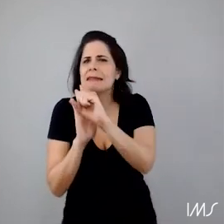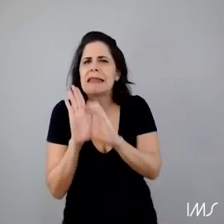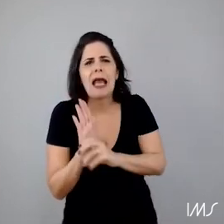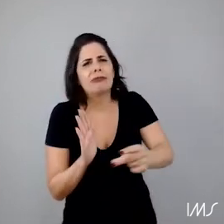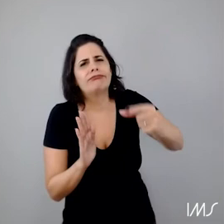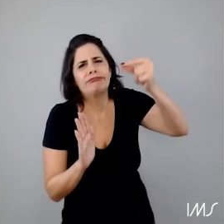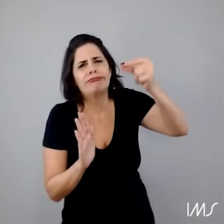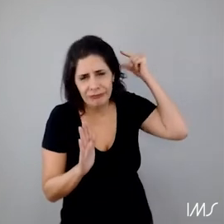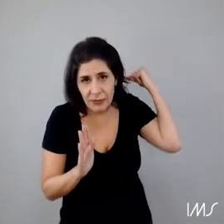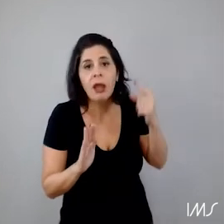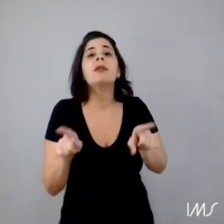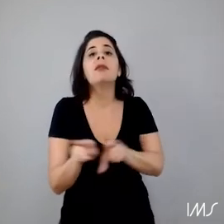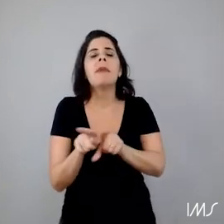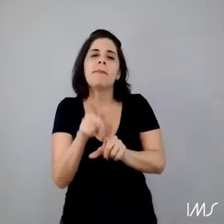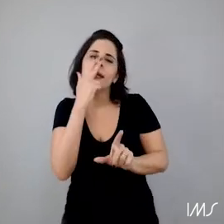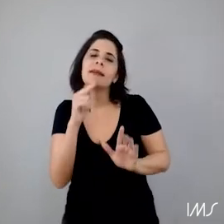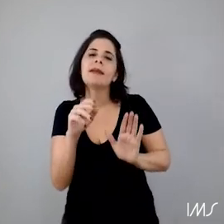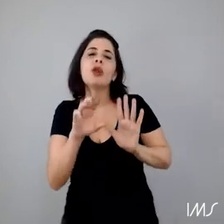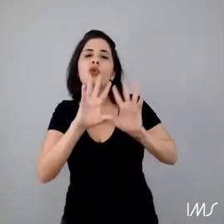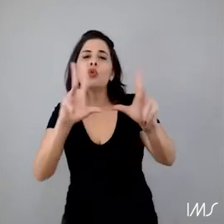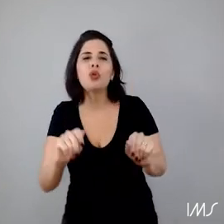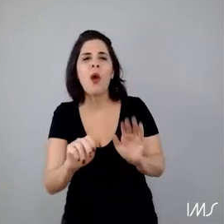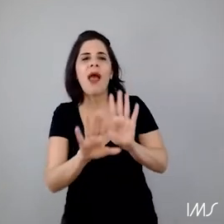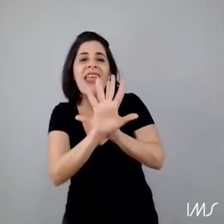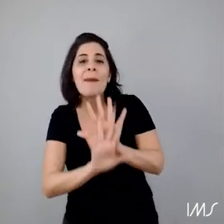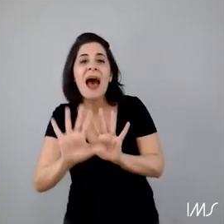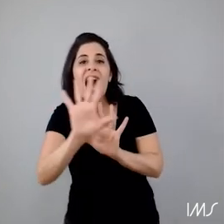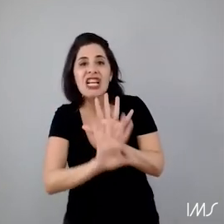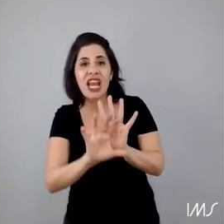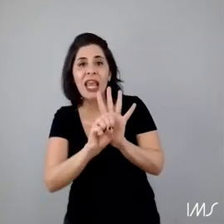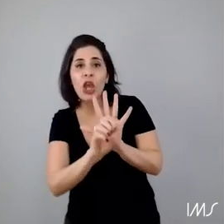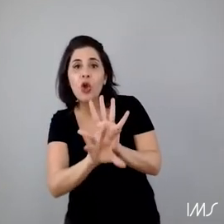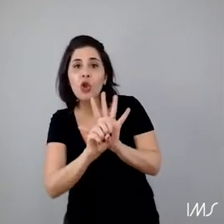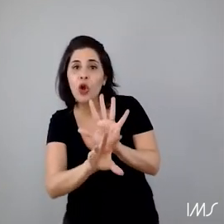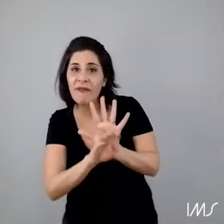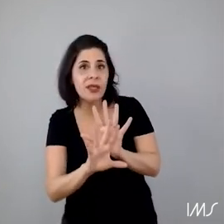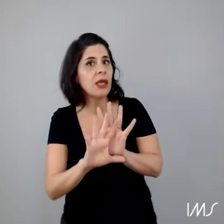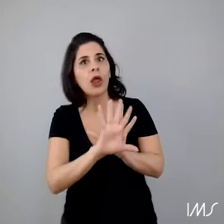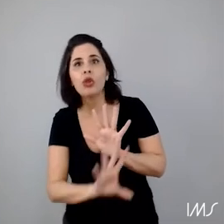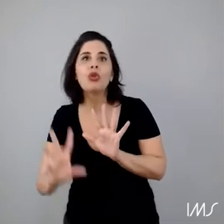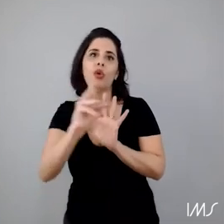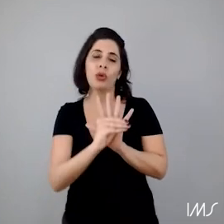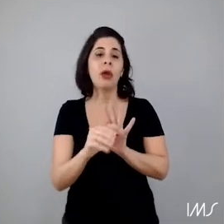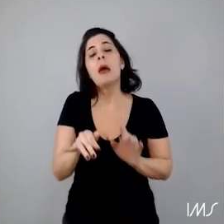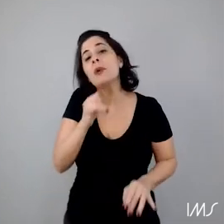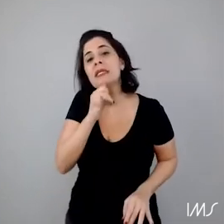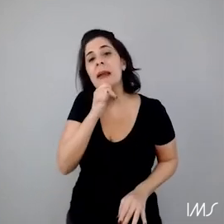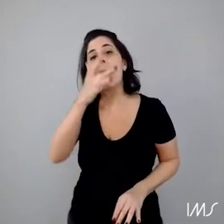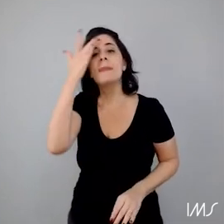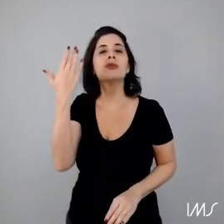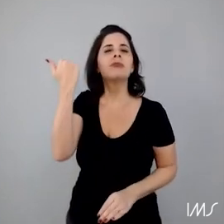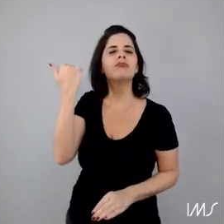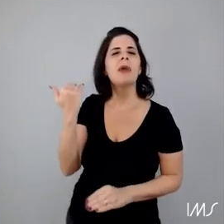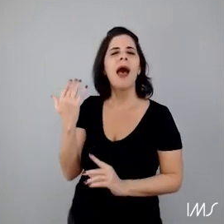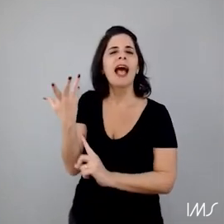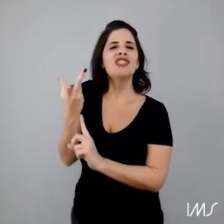pictórica através dos viajantes naturalistas, né, os costumbristas, chega na fotografia que repete o